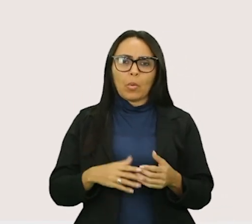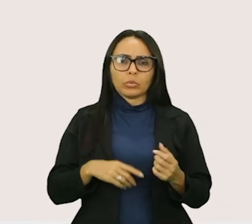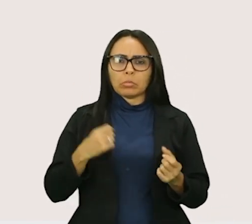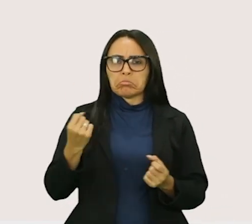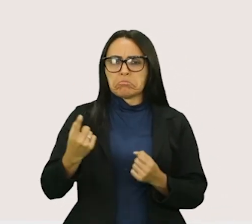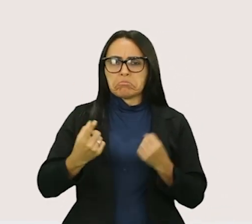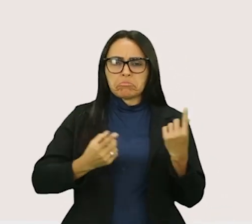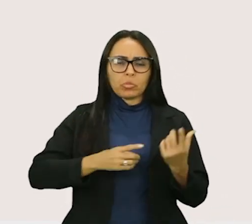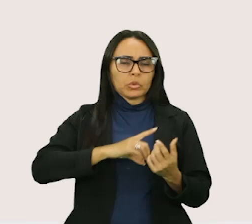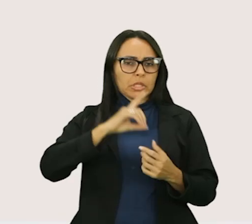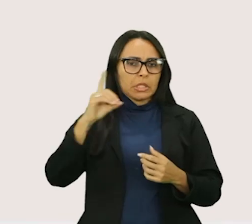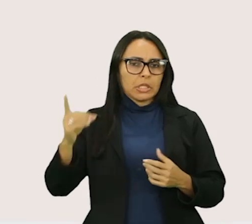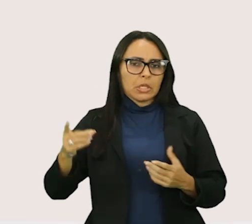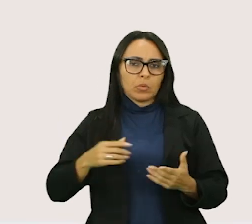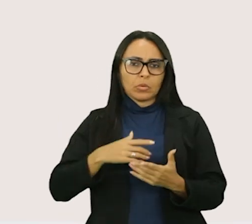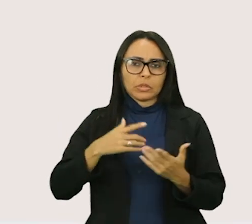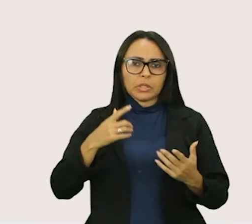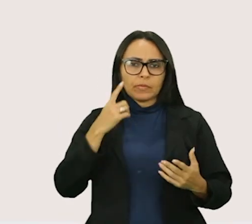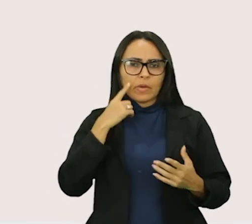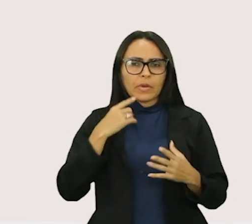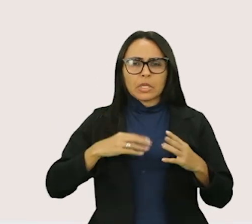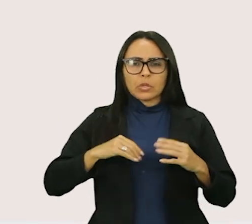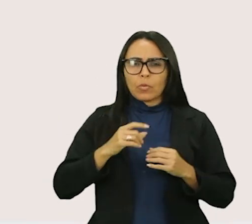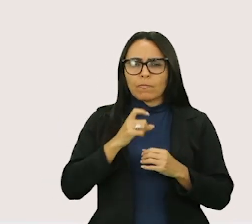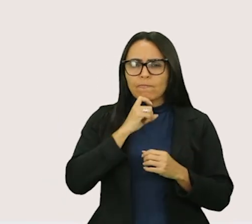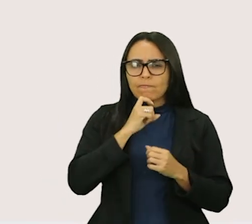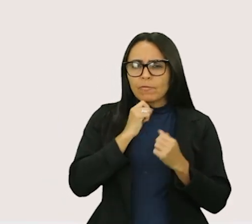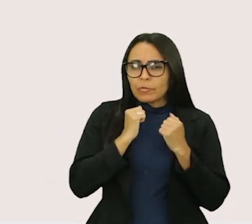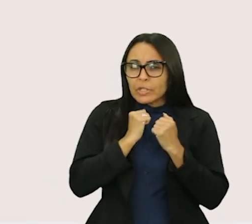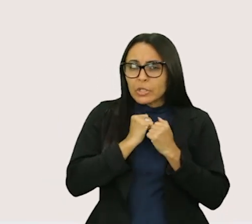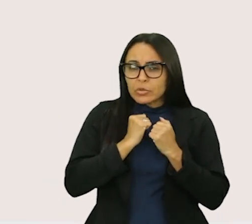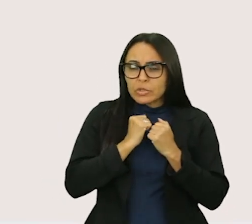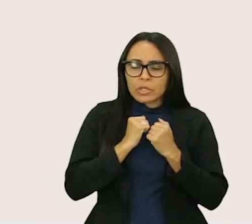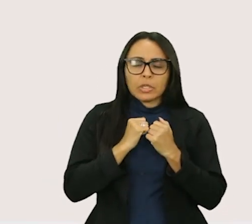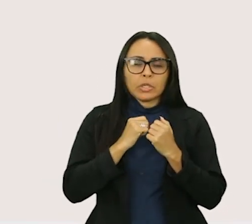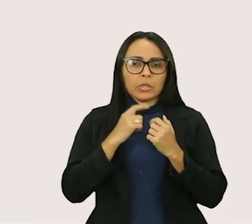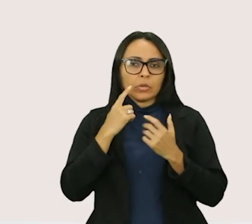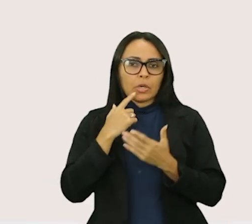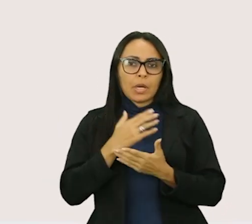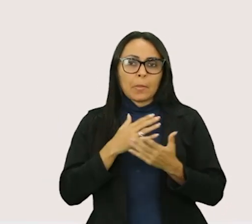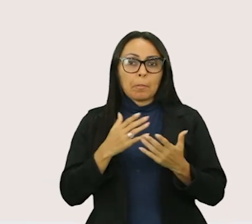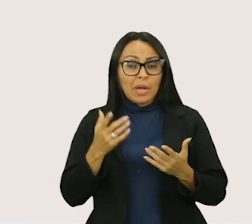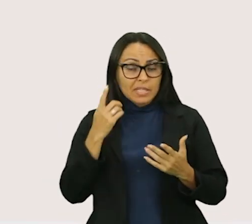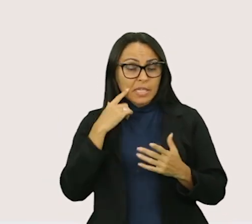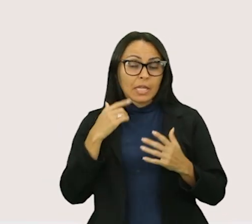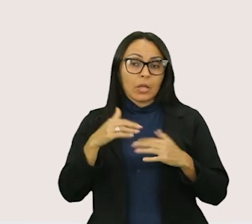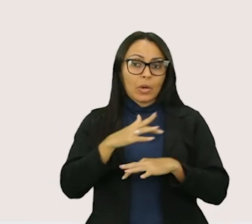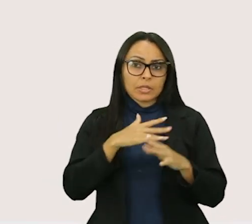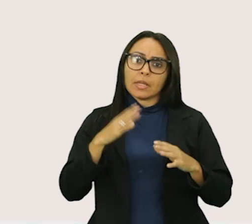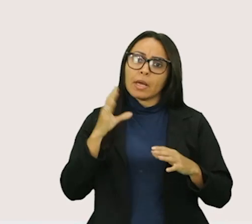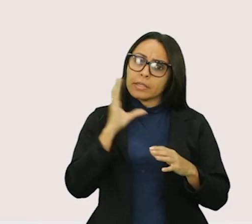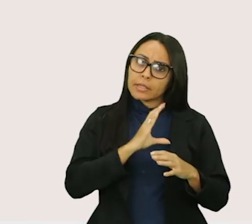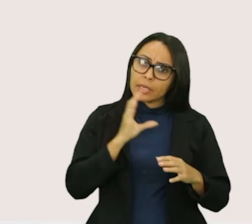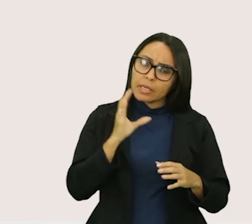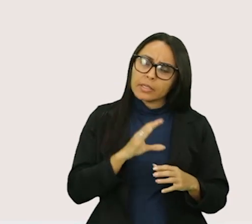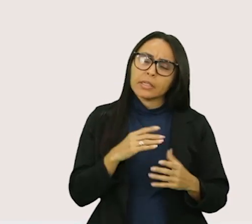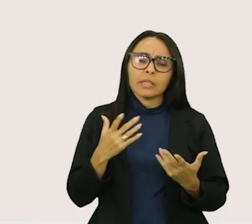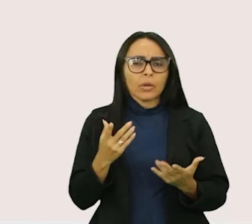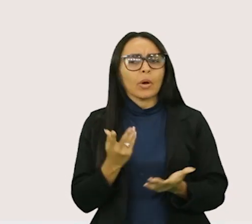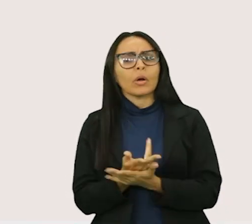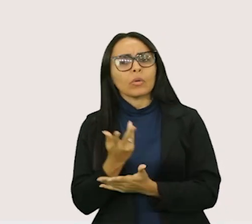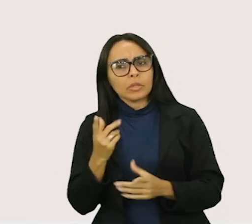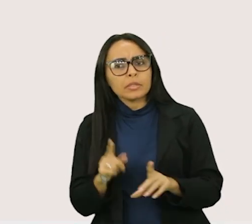você chegar ali no Recife e estiver fazendo um leve friozinho, ela não vai deixar de ser uma cidade quente, porque o